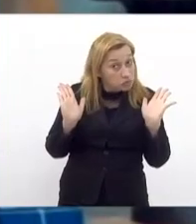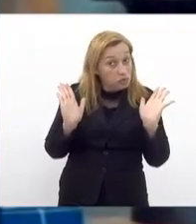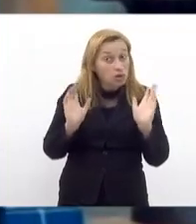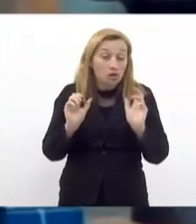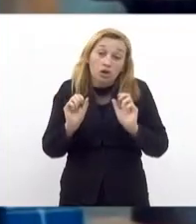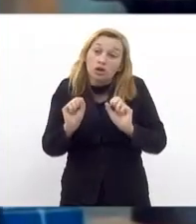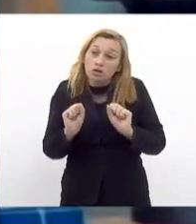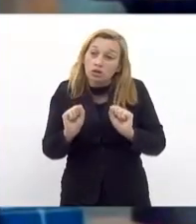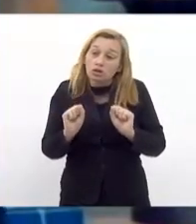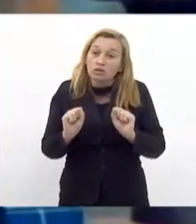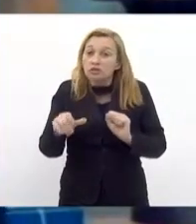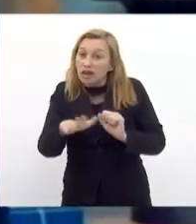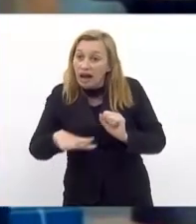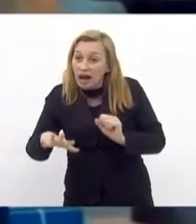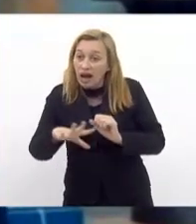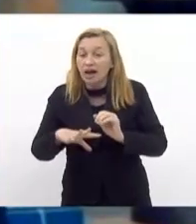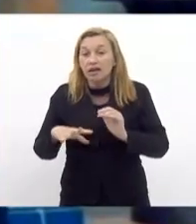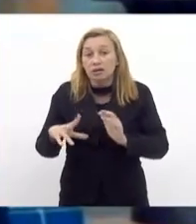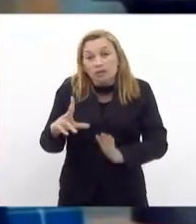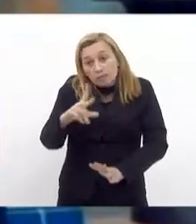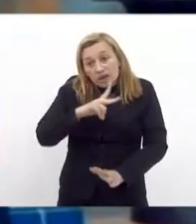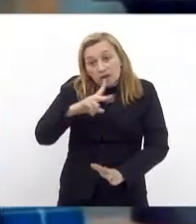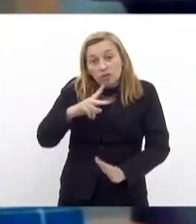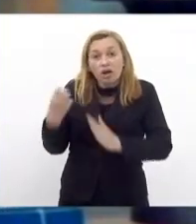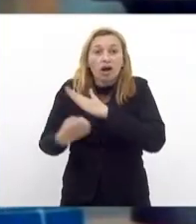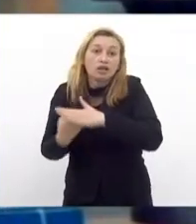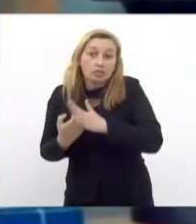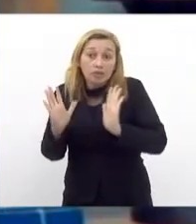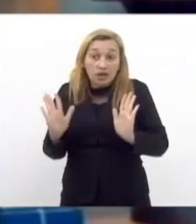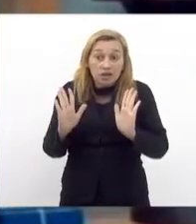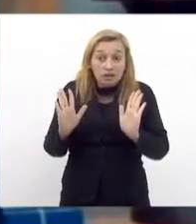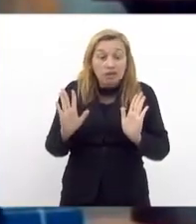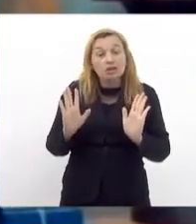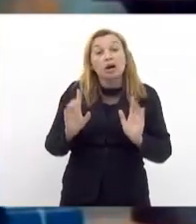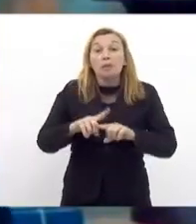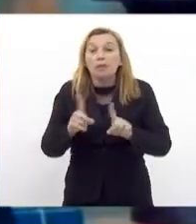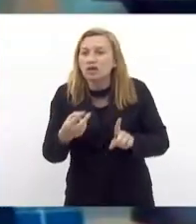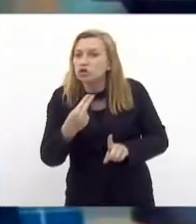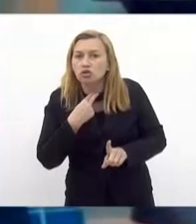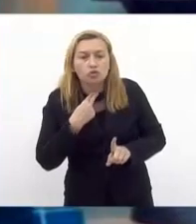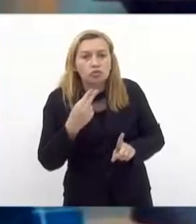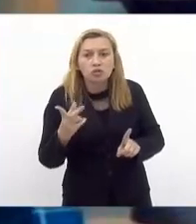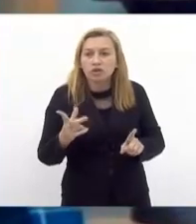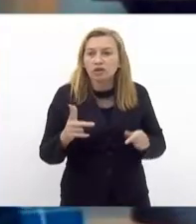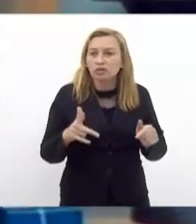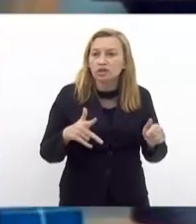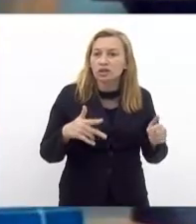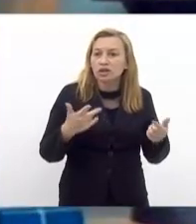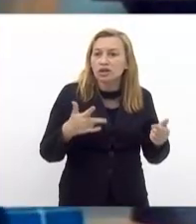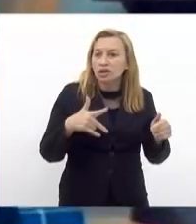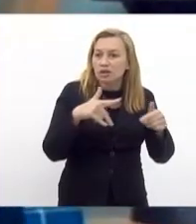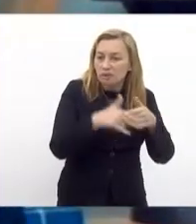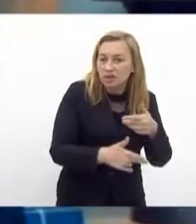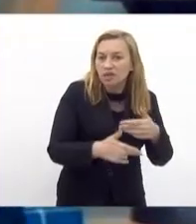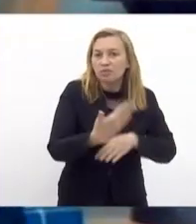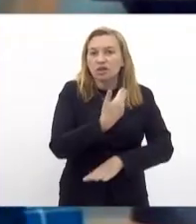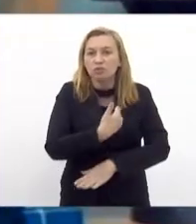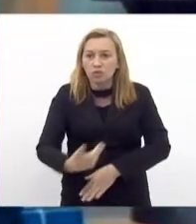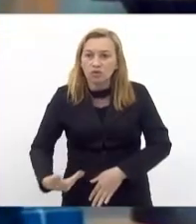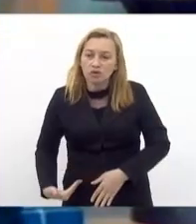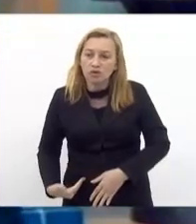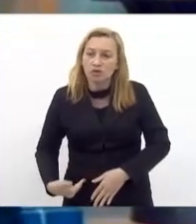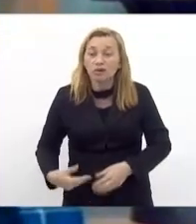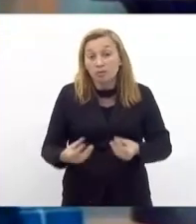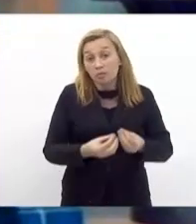é um risco do setor privado, que ele estava disposto a correr. Agora, o que nós não podemos é que interferências governamentais